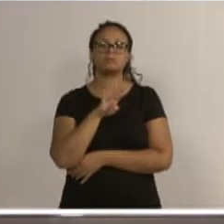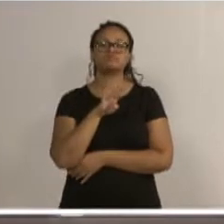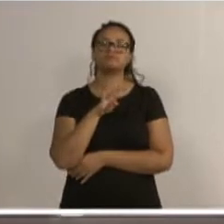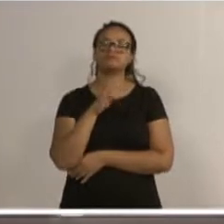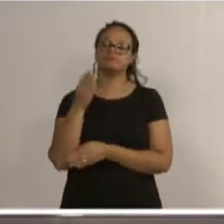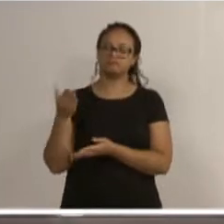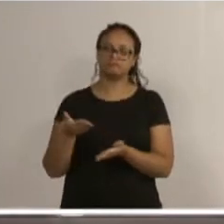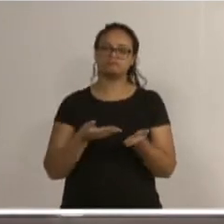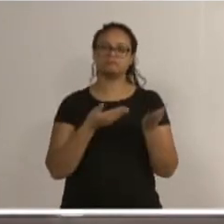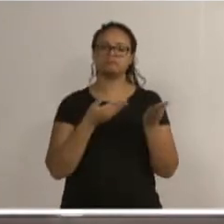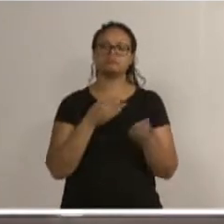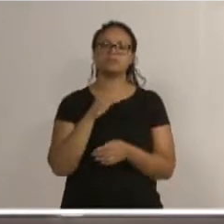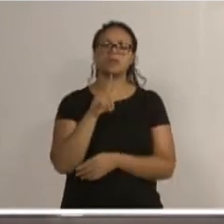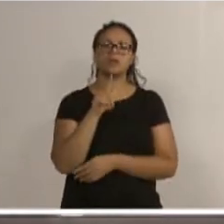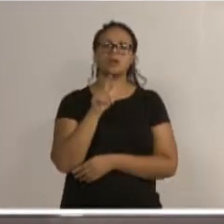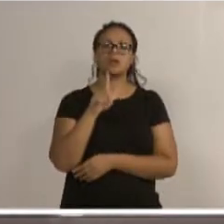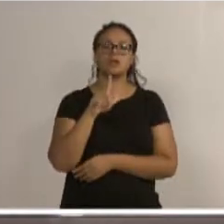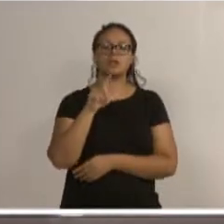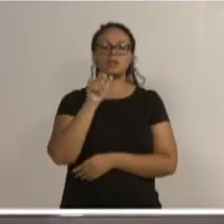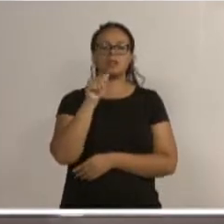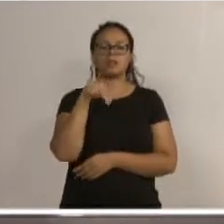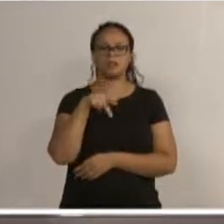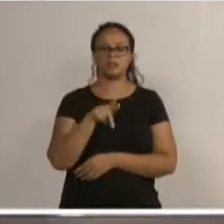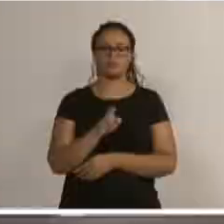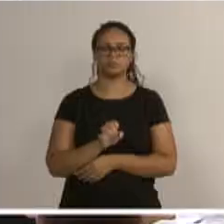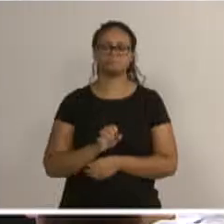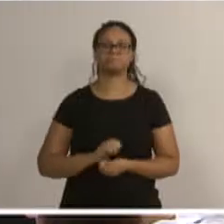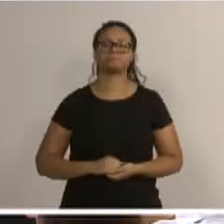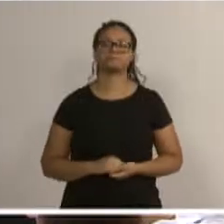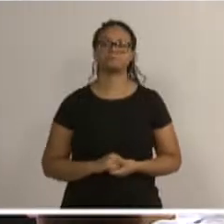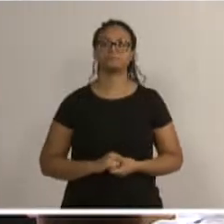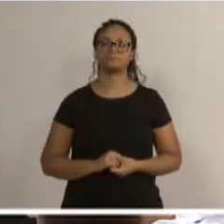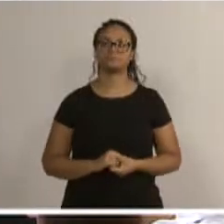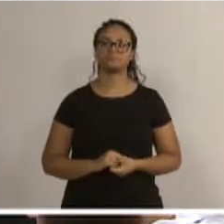Vossa Excelência na tribuna.